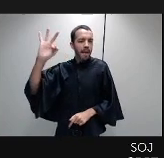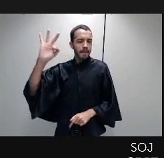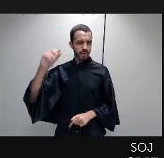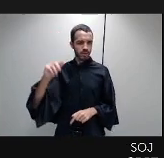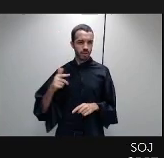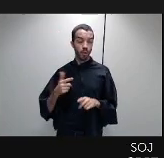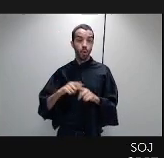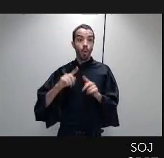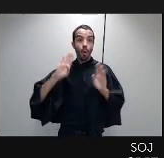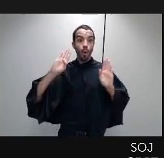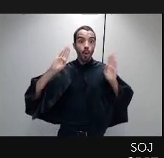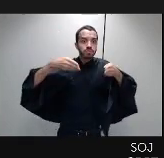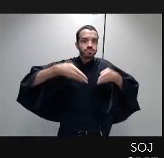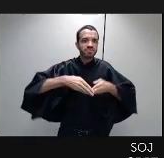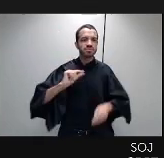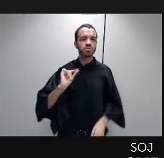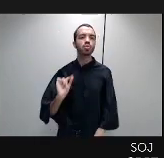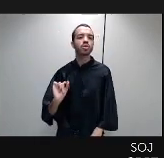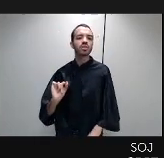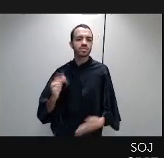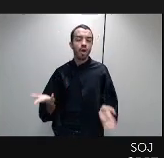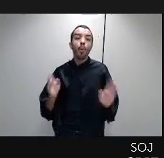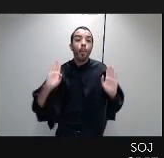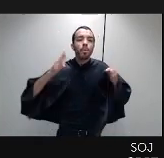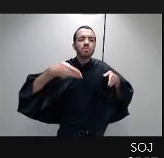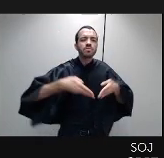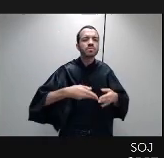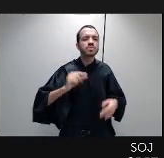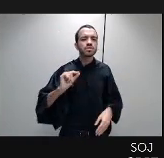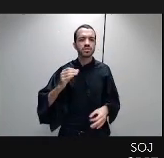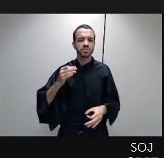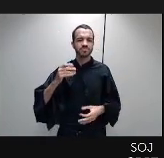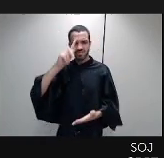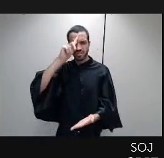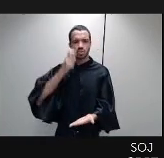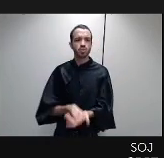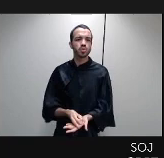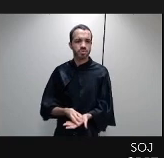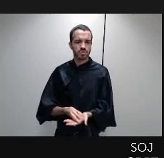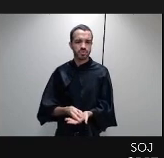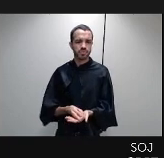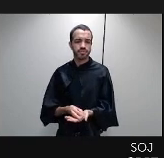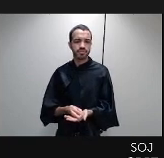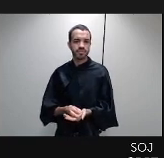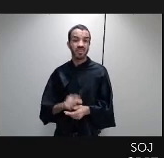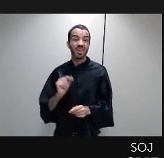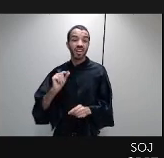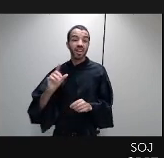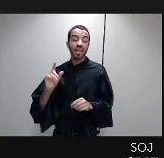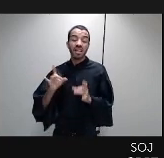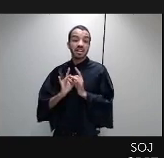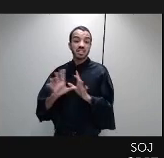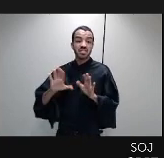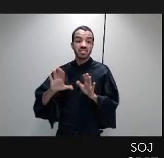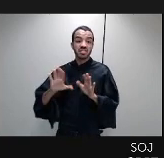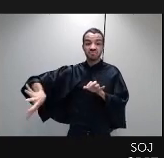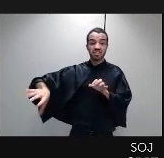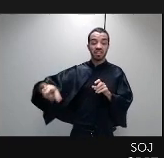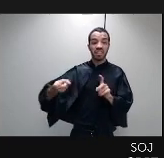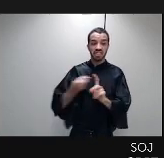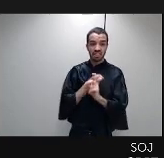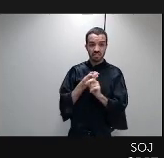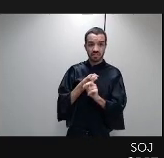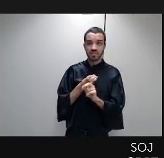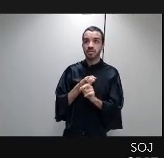quase o único como surgiu essa opção eles apropriar o devedor de passa de um patrimônio para